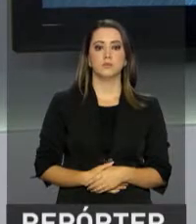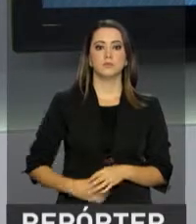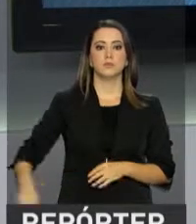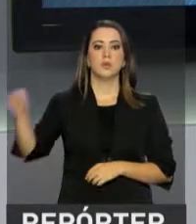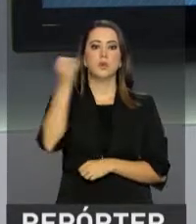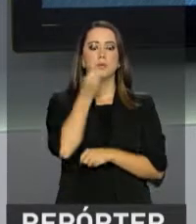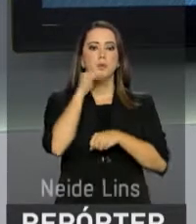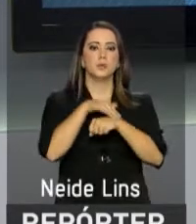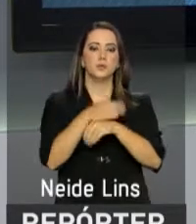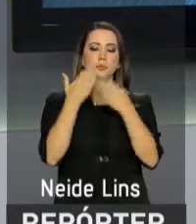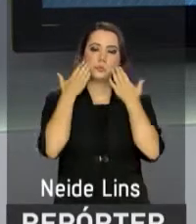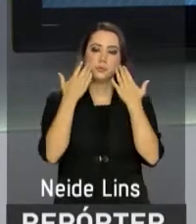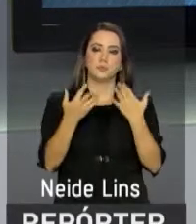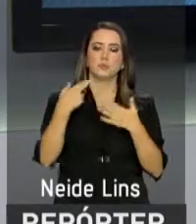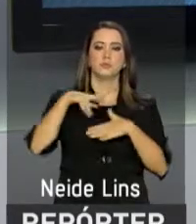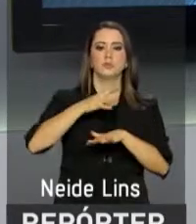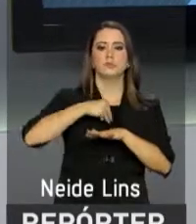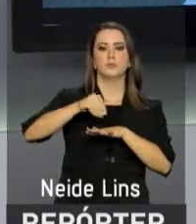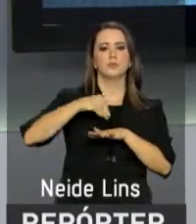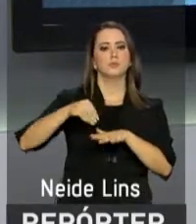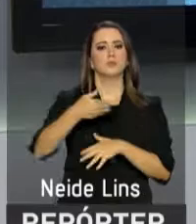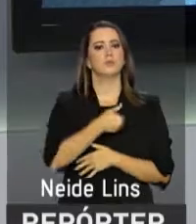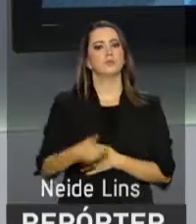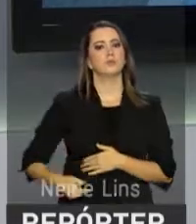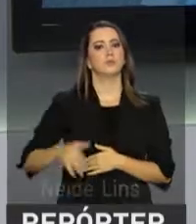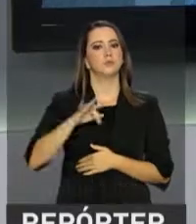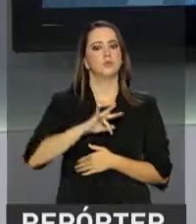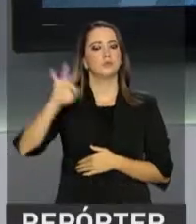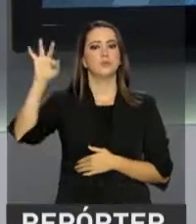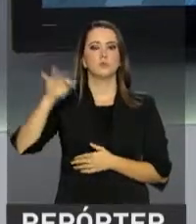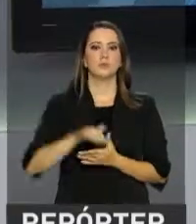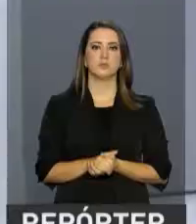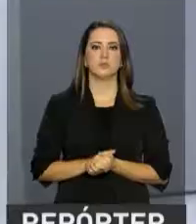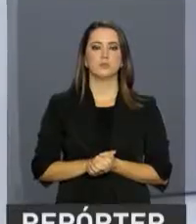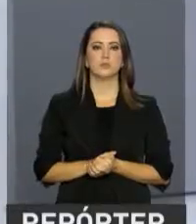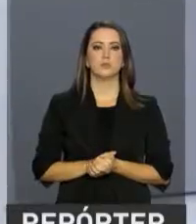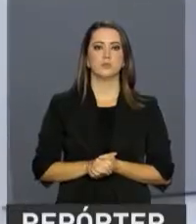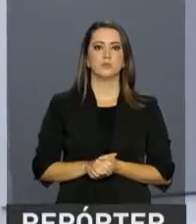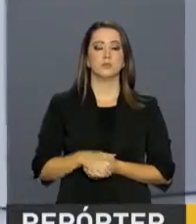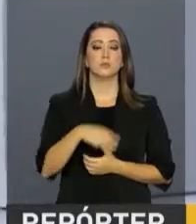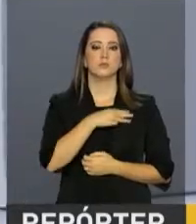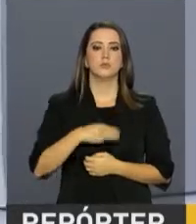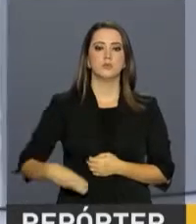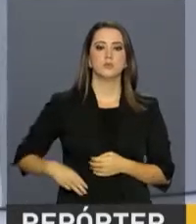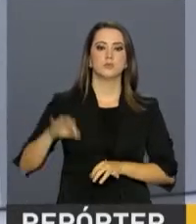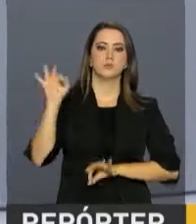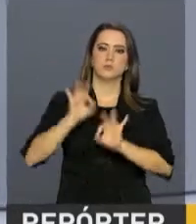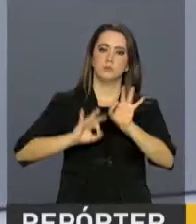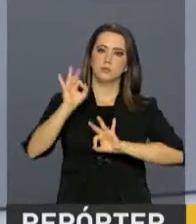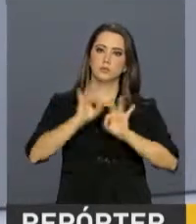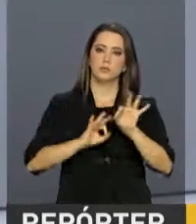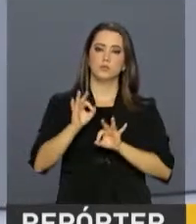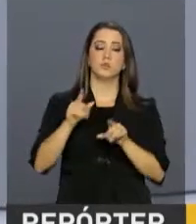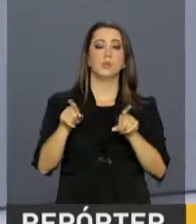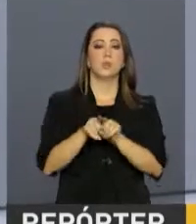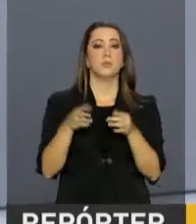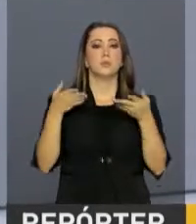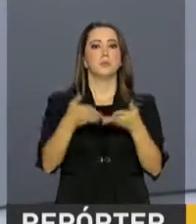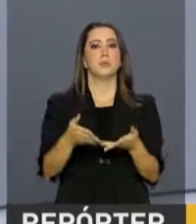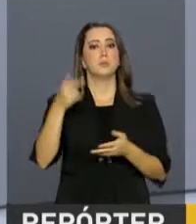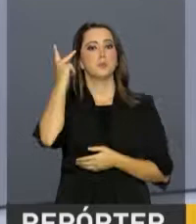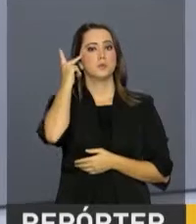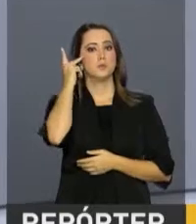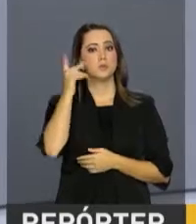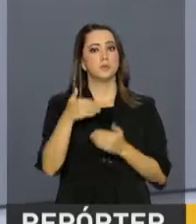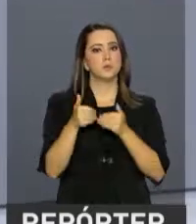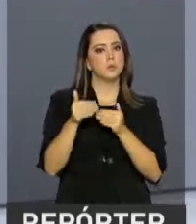Olá, boa noite. Começa agora o Repórter NBR com as notícias do governo federal. O ministro do Planejamento, Diogo Oliveira, participou em São